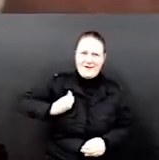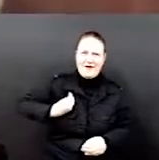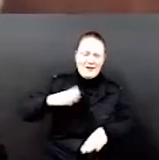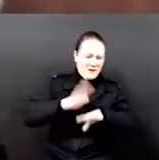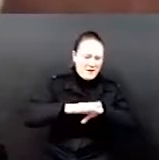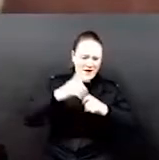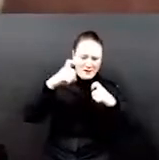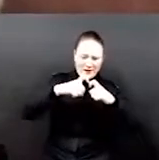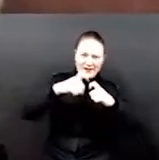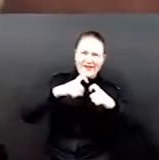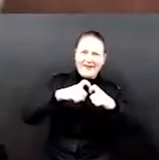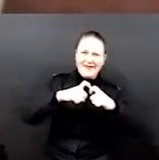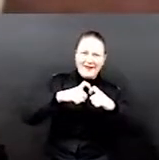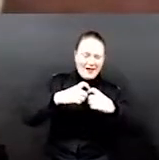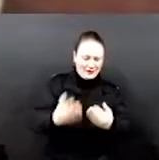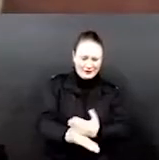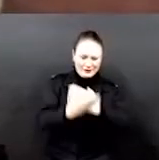são conhecidos por rir muito.